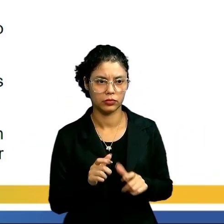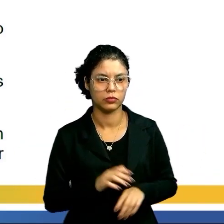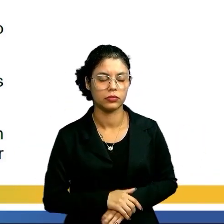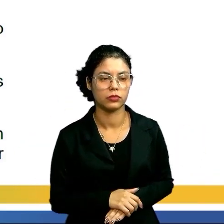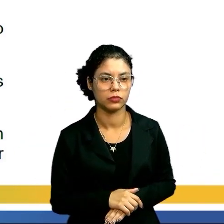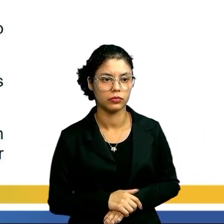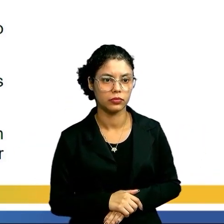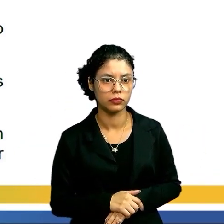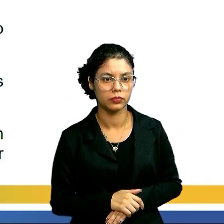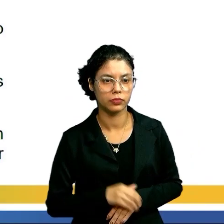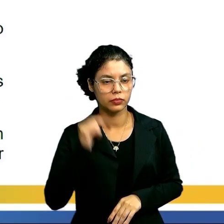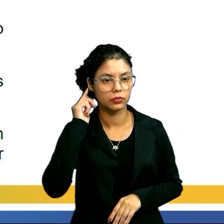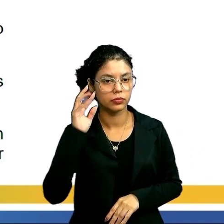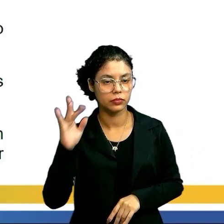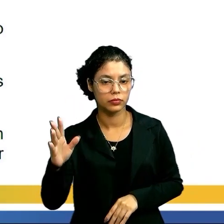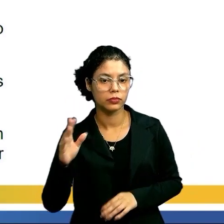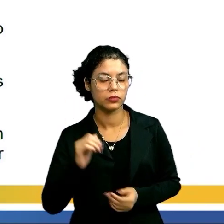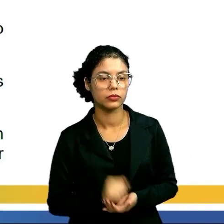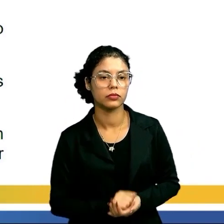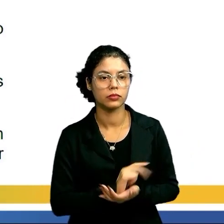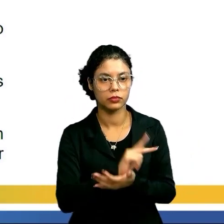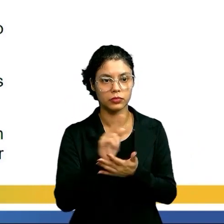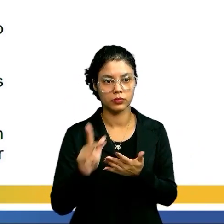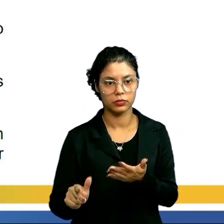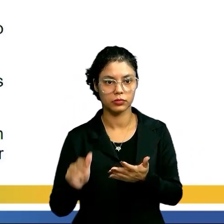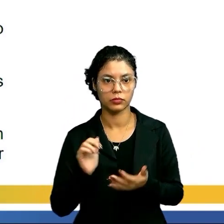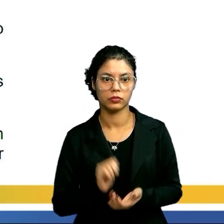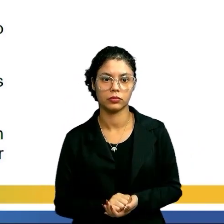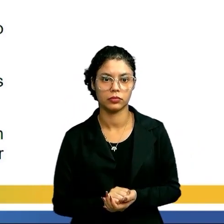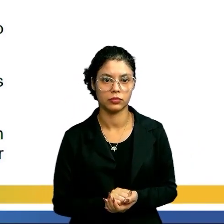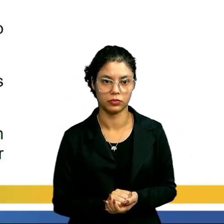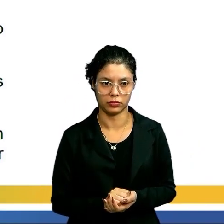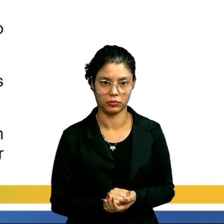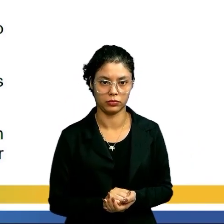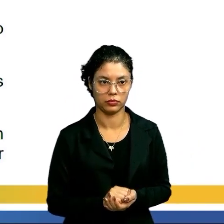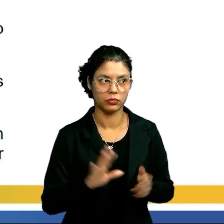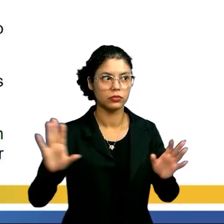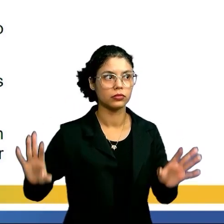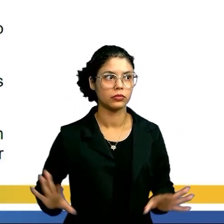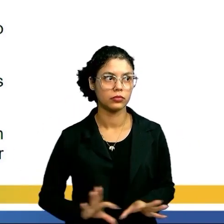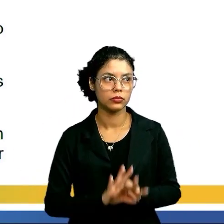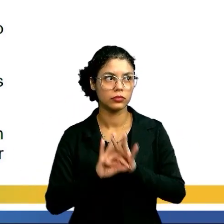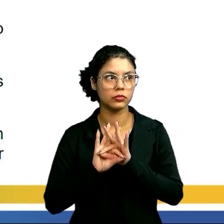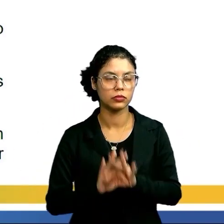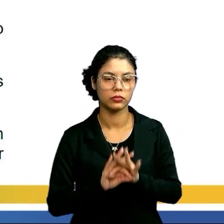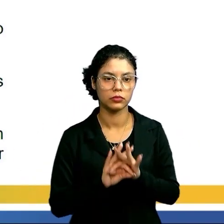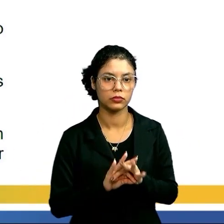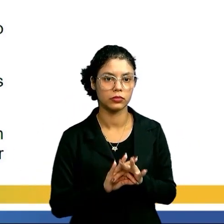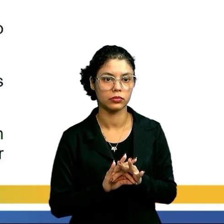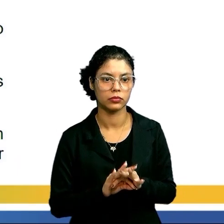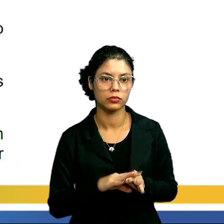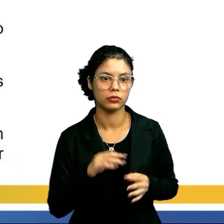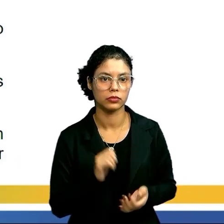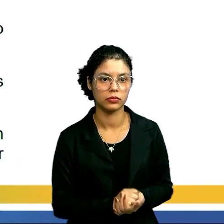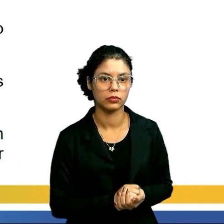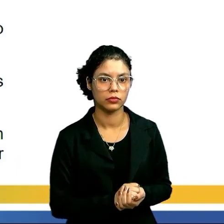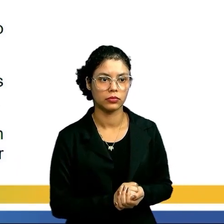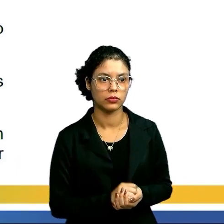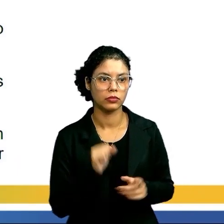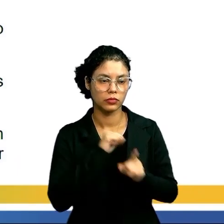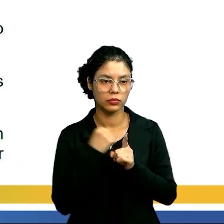devires minoritários, refletindo sobre as múltiplas subjetividades,